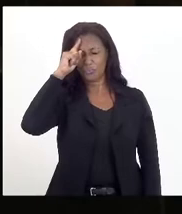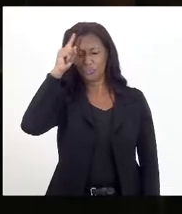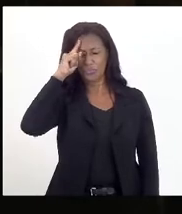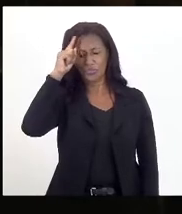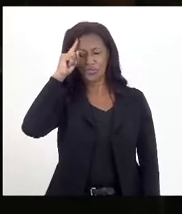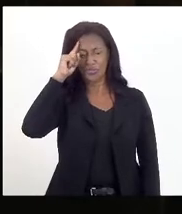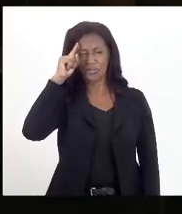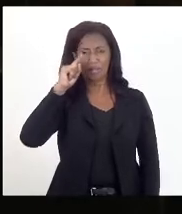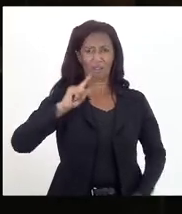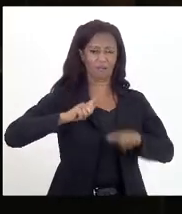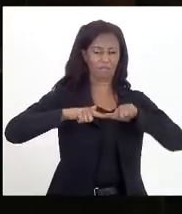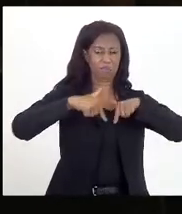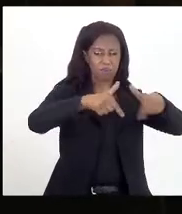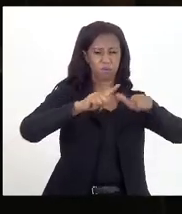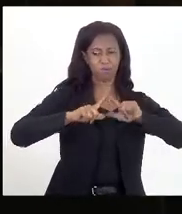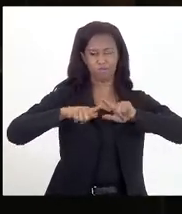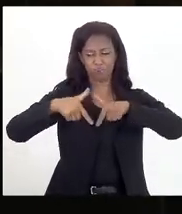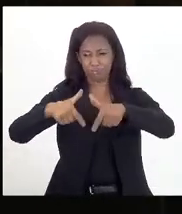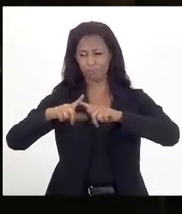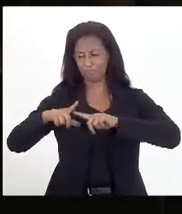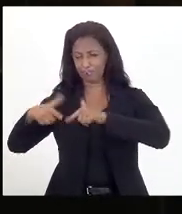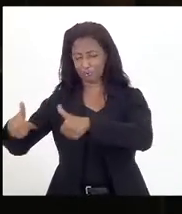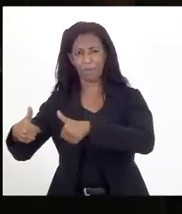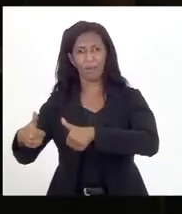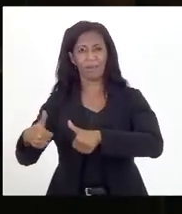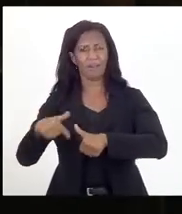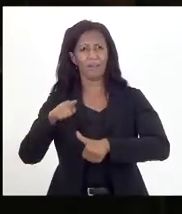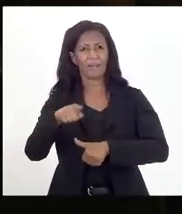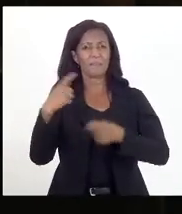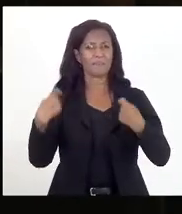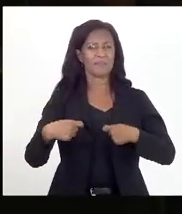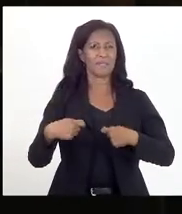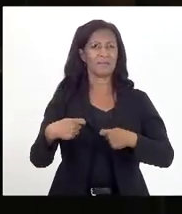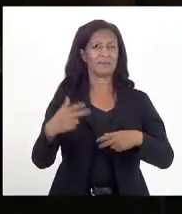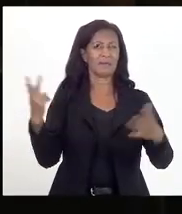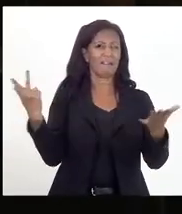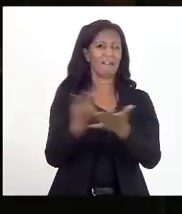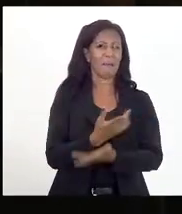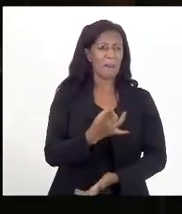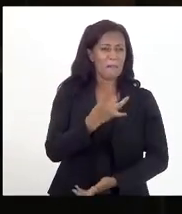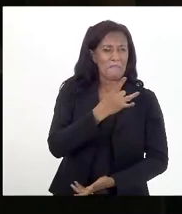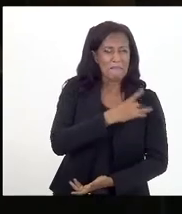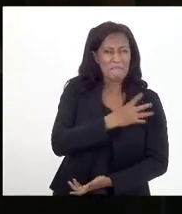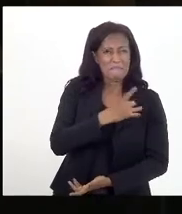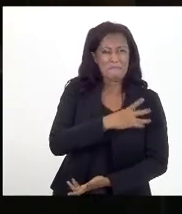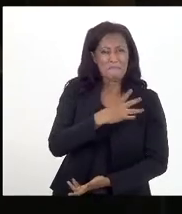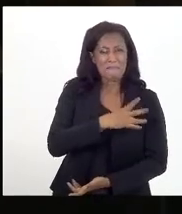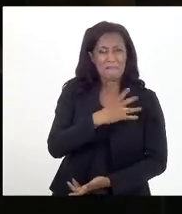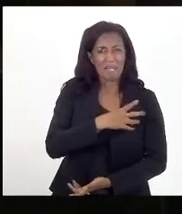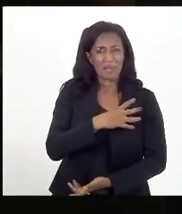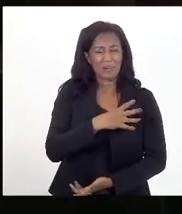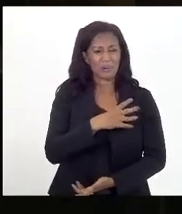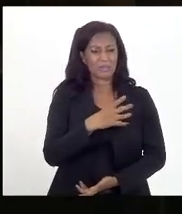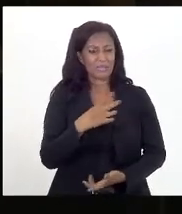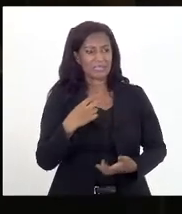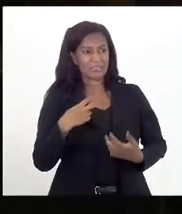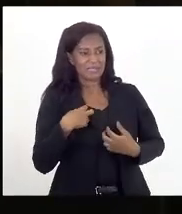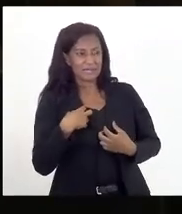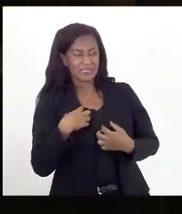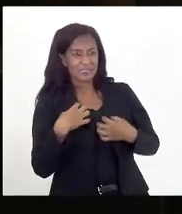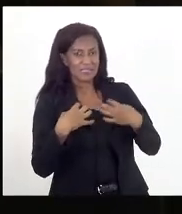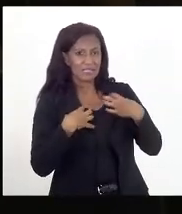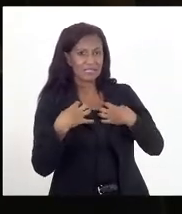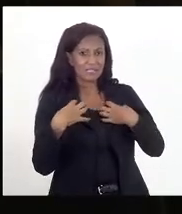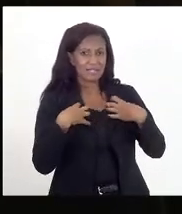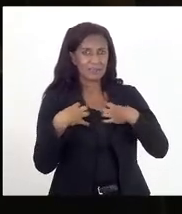em Ação é necessário causar o medo um constrangimento tão grande que